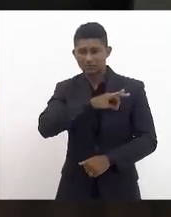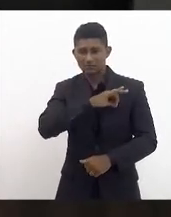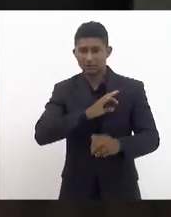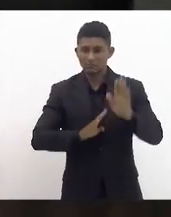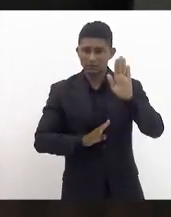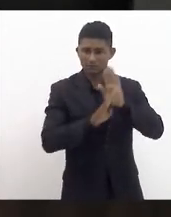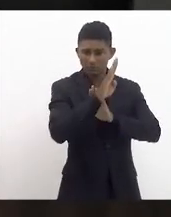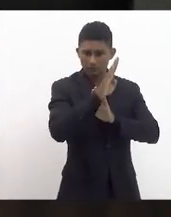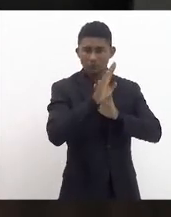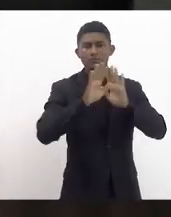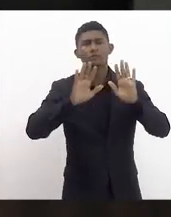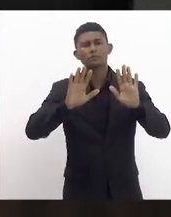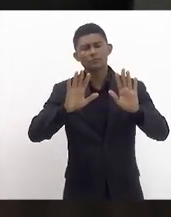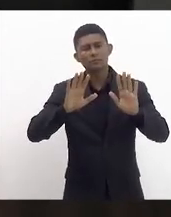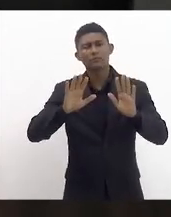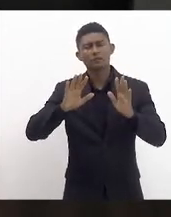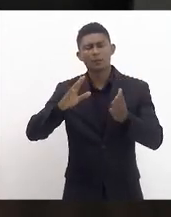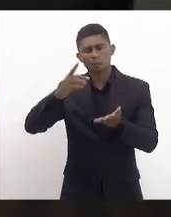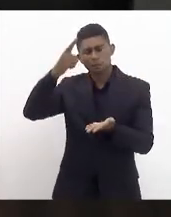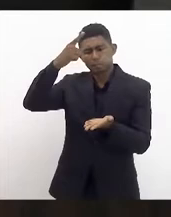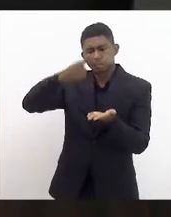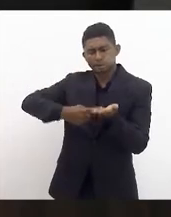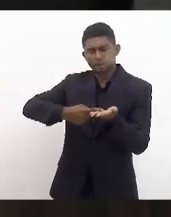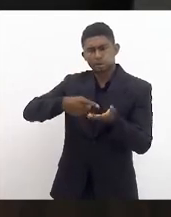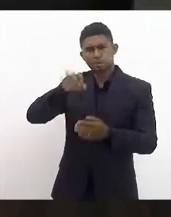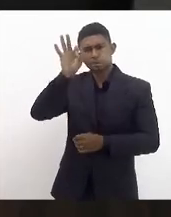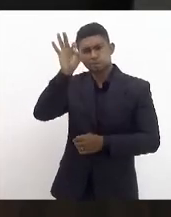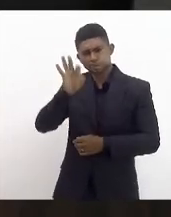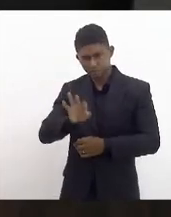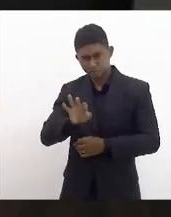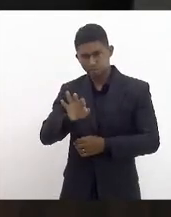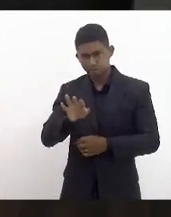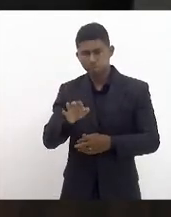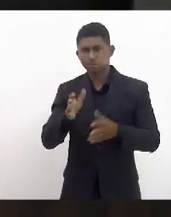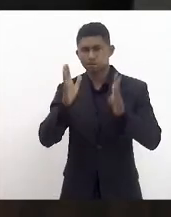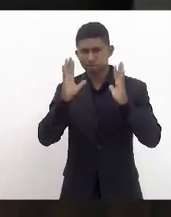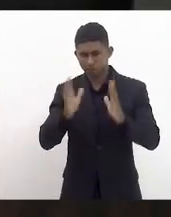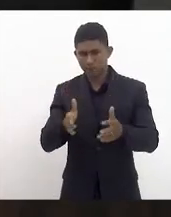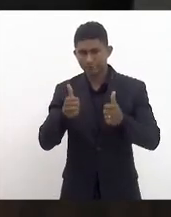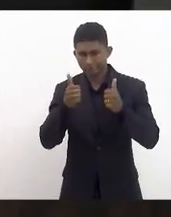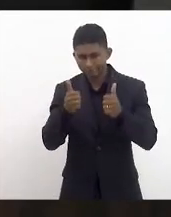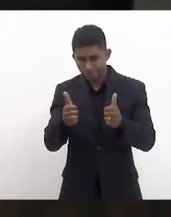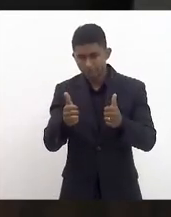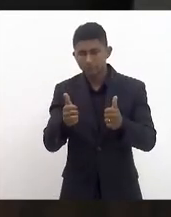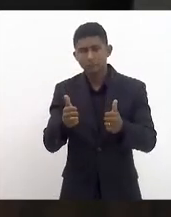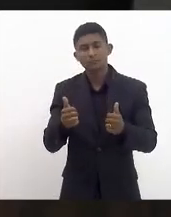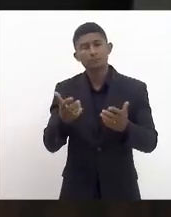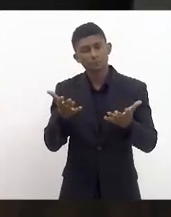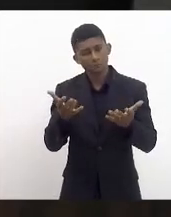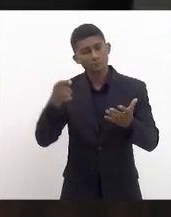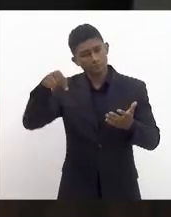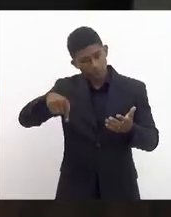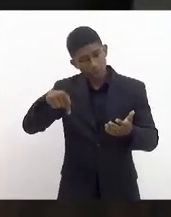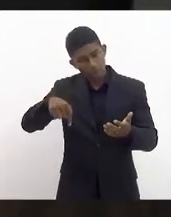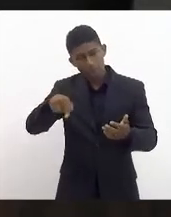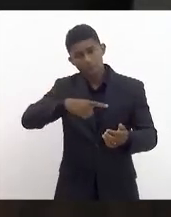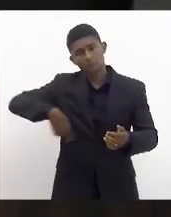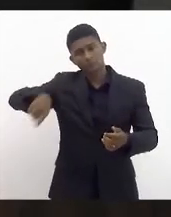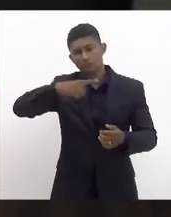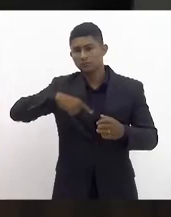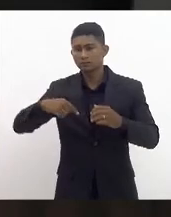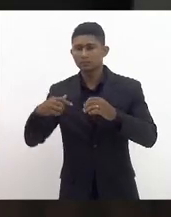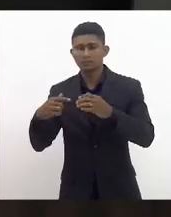Outra coisa, uma vez acordado o percentual da correção, nós, é o meu desejo trazer um acordo aqui, antes